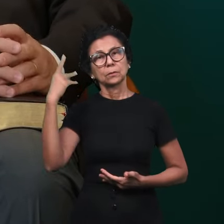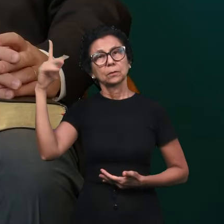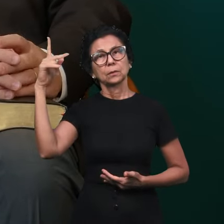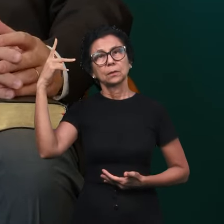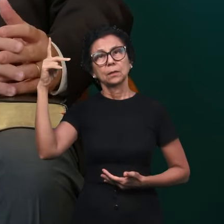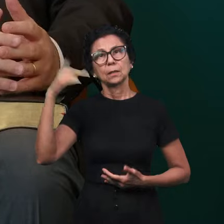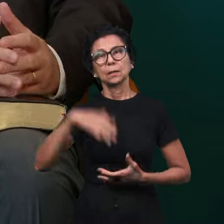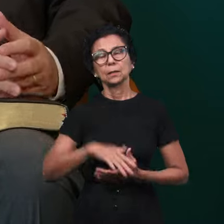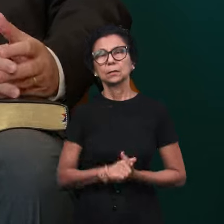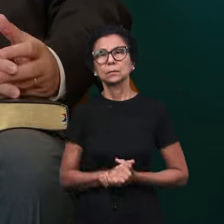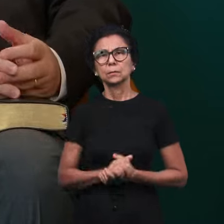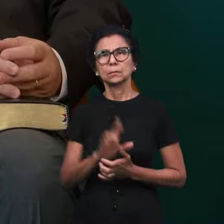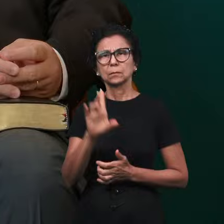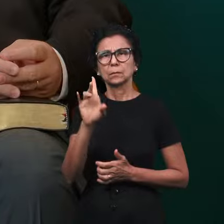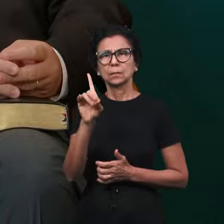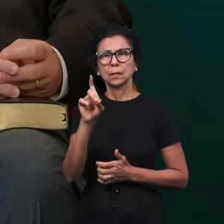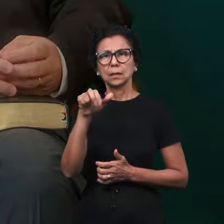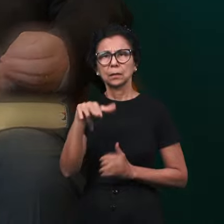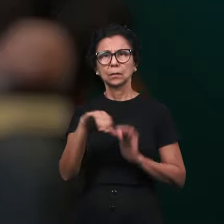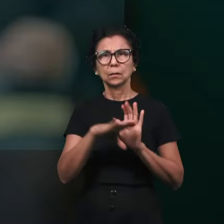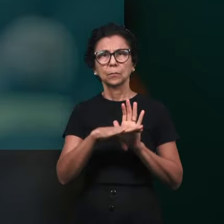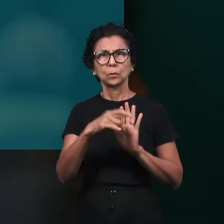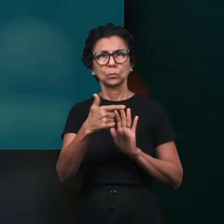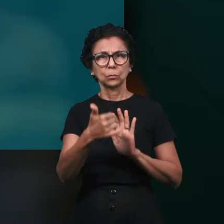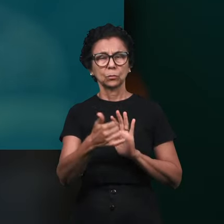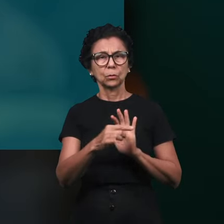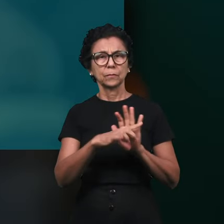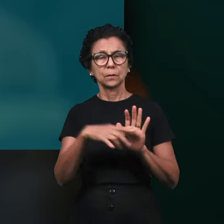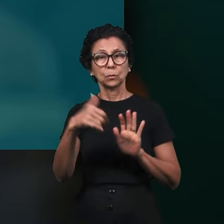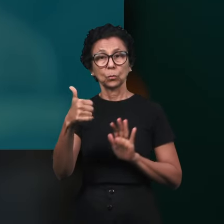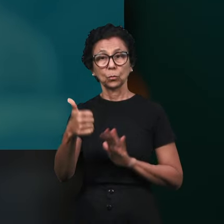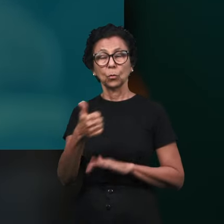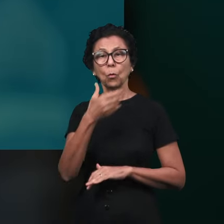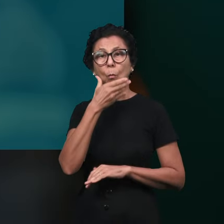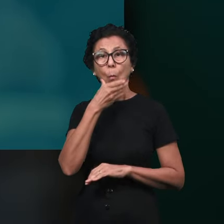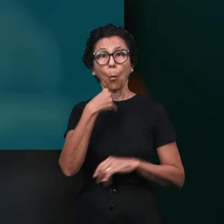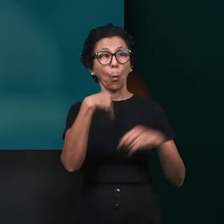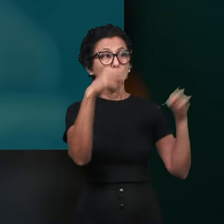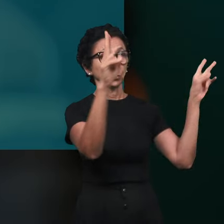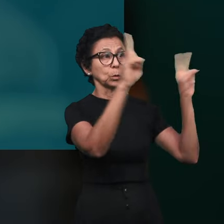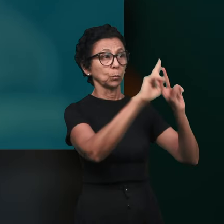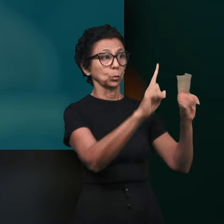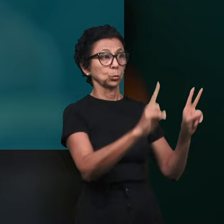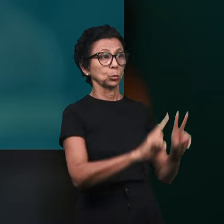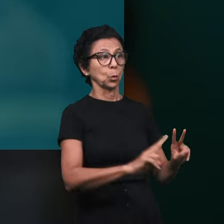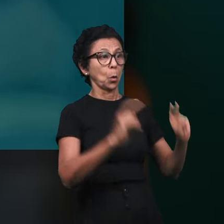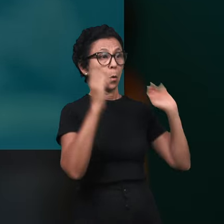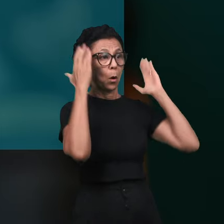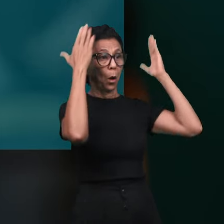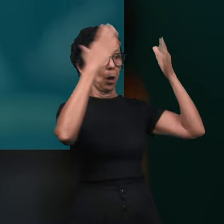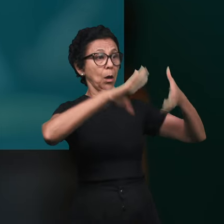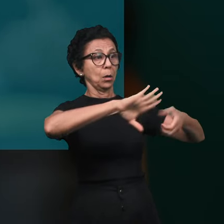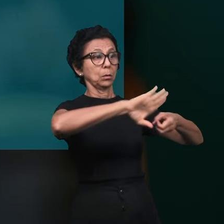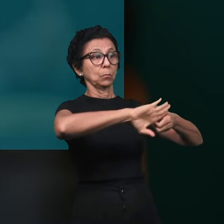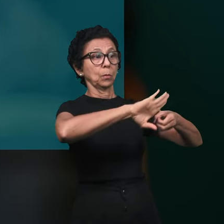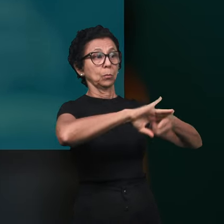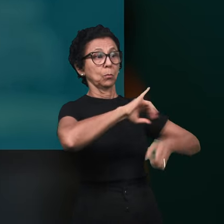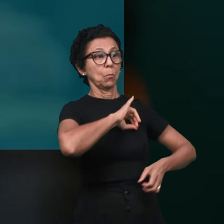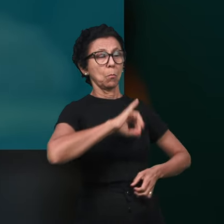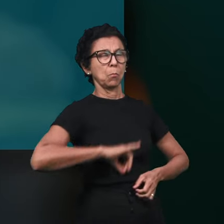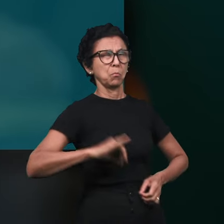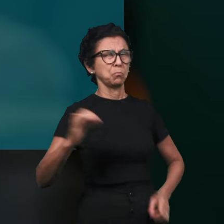de sonho no livro de Daniel está no capítulo 2, no sonho que Nabucodonosor teve, que era o rei da Babilônia. Era o grande império, o